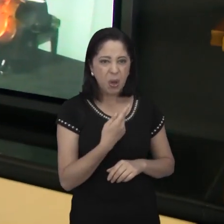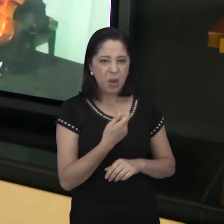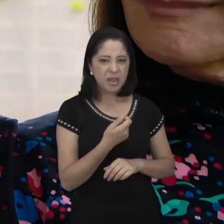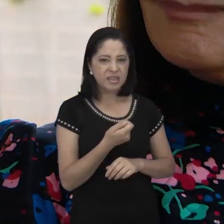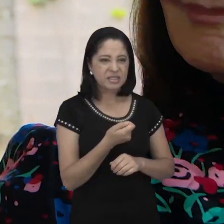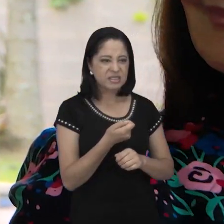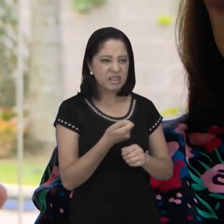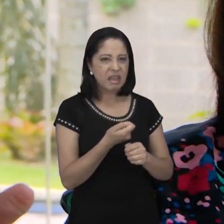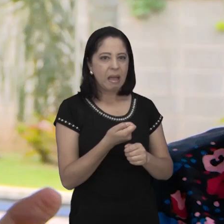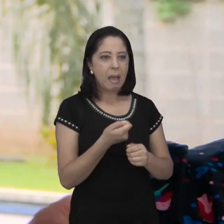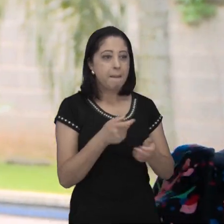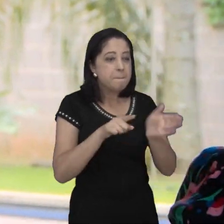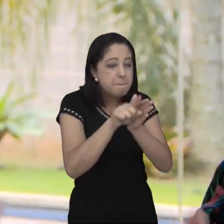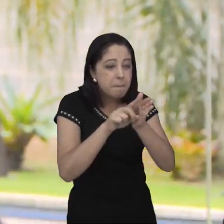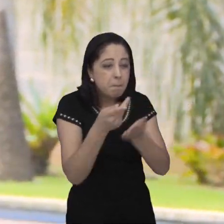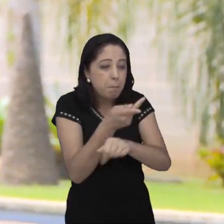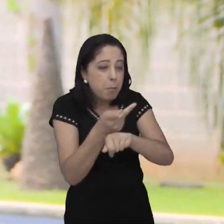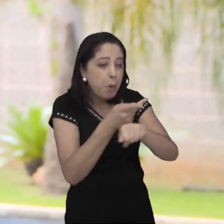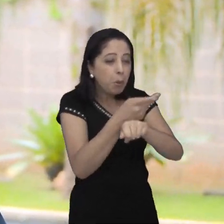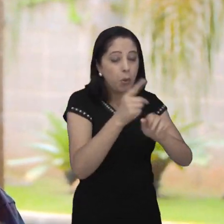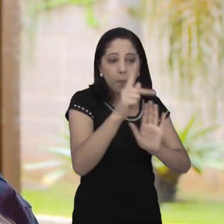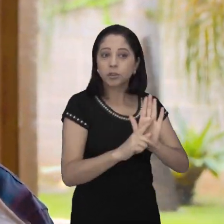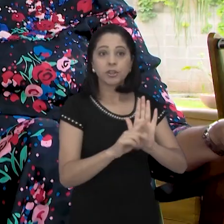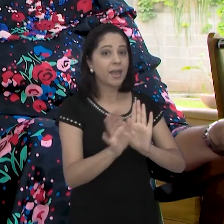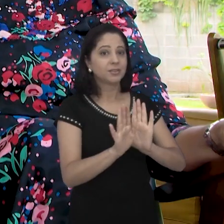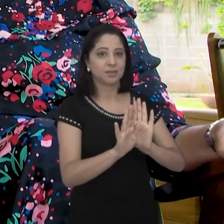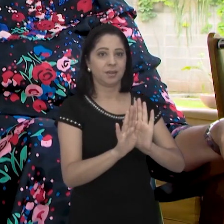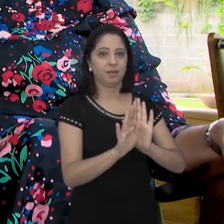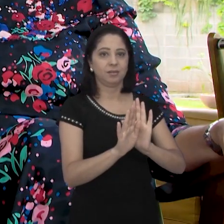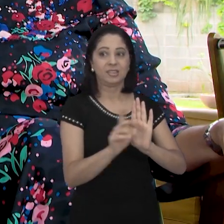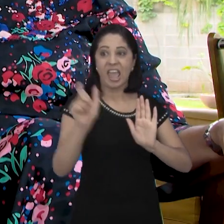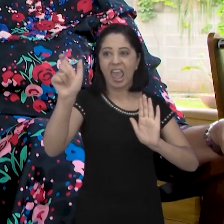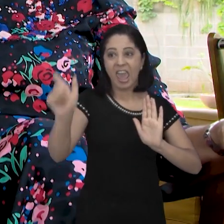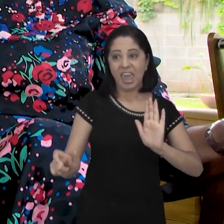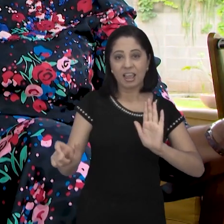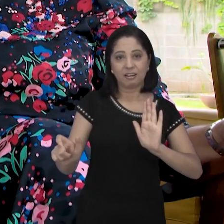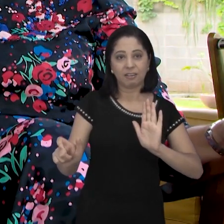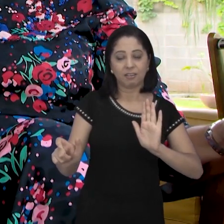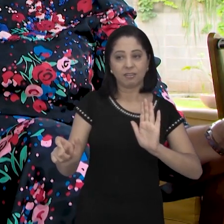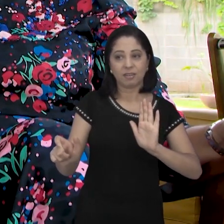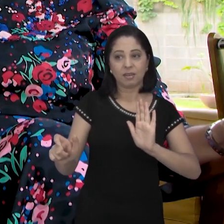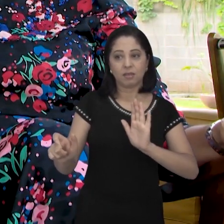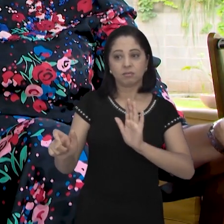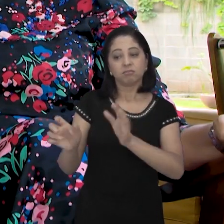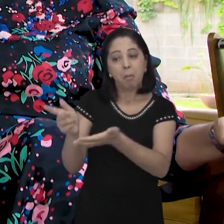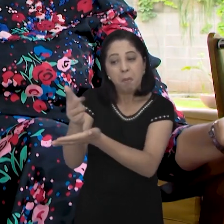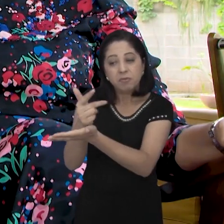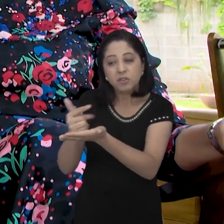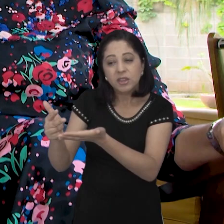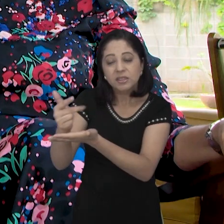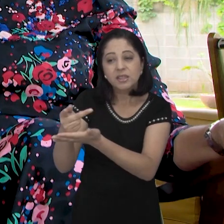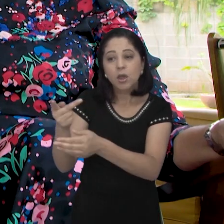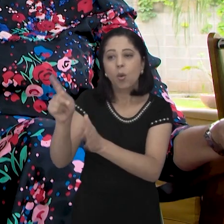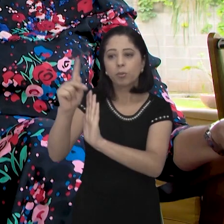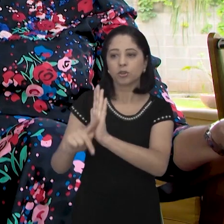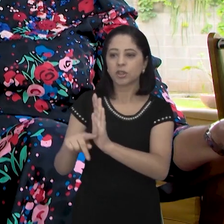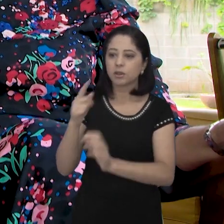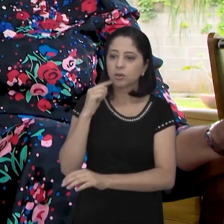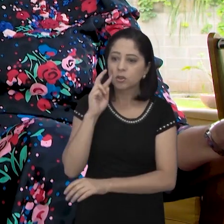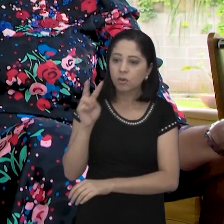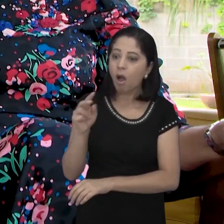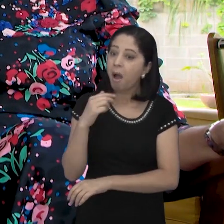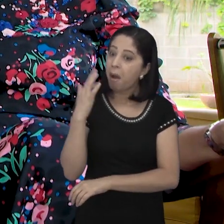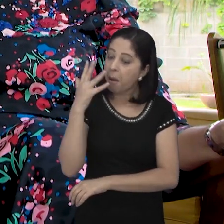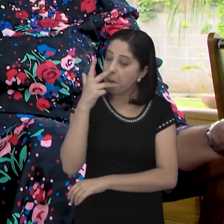para o projeto é que veio para a gente. O Ricardo fez esse projeto e nós